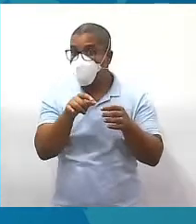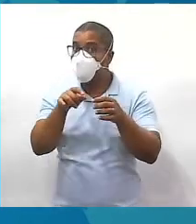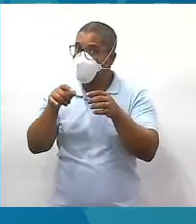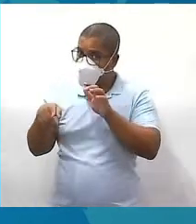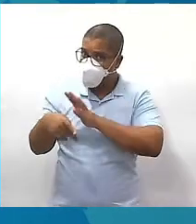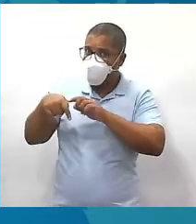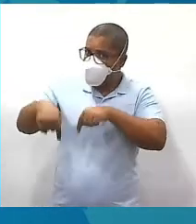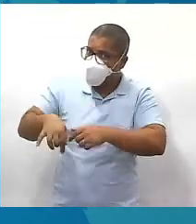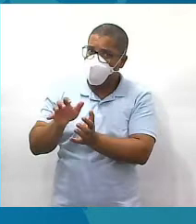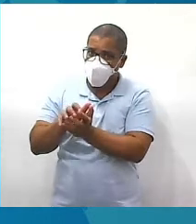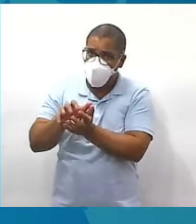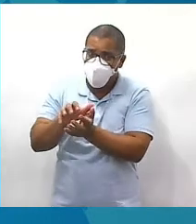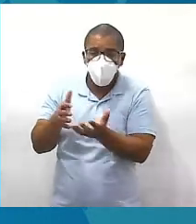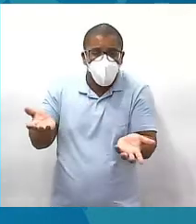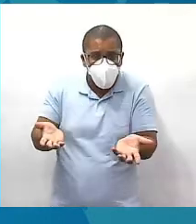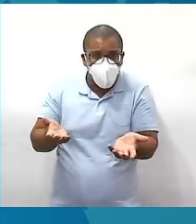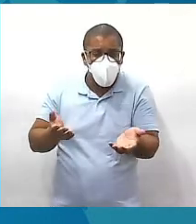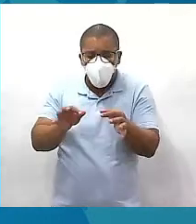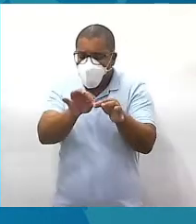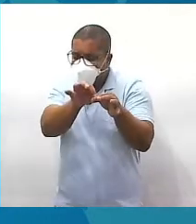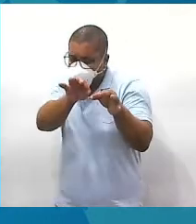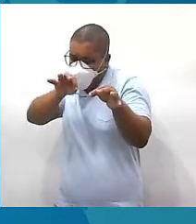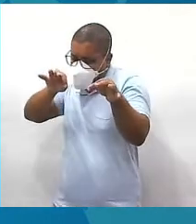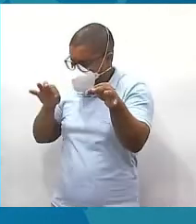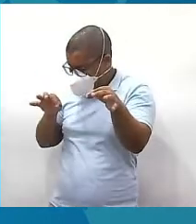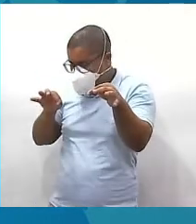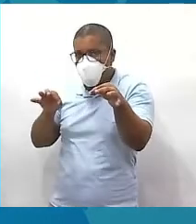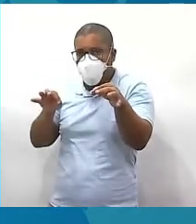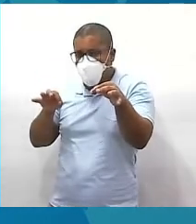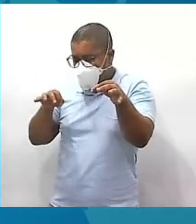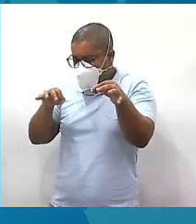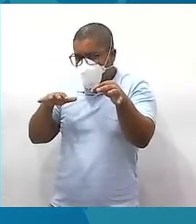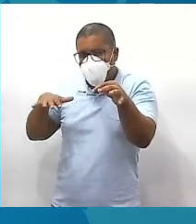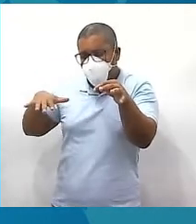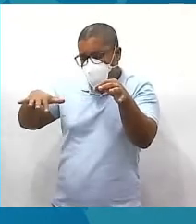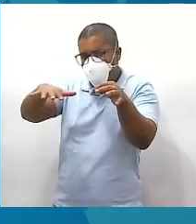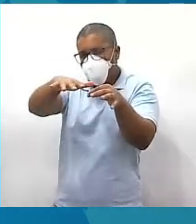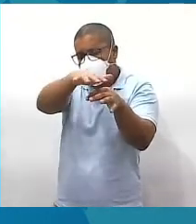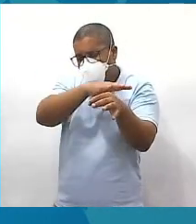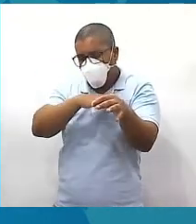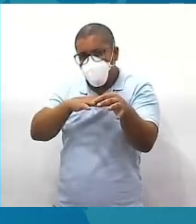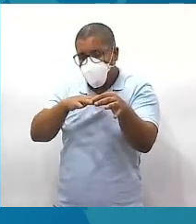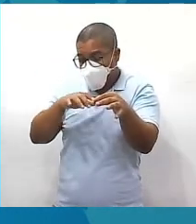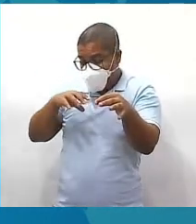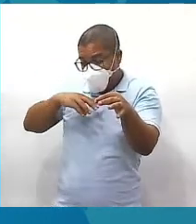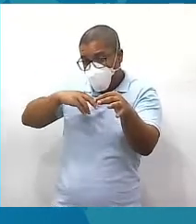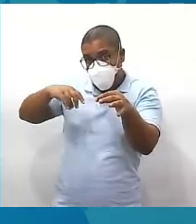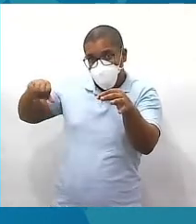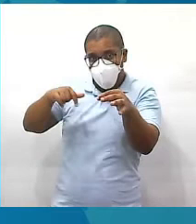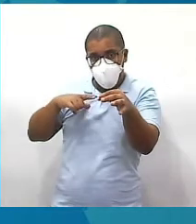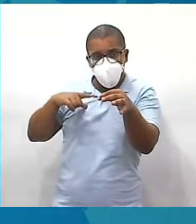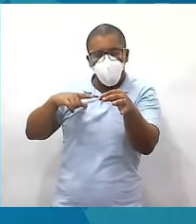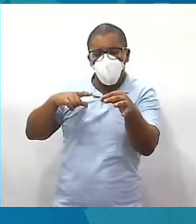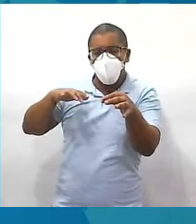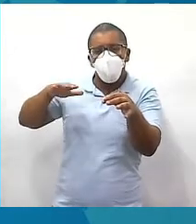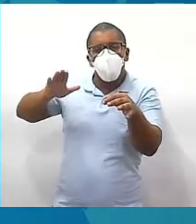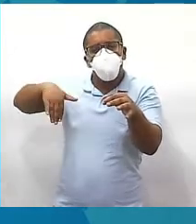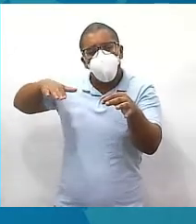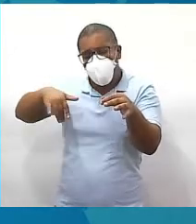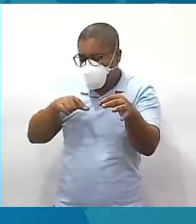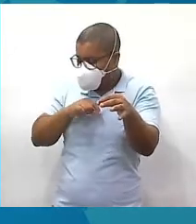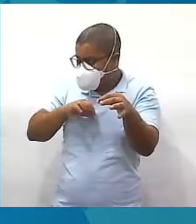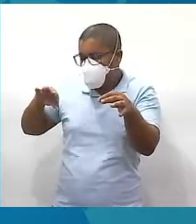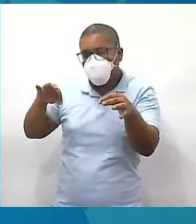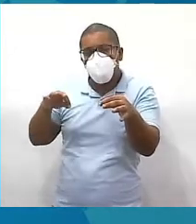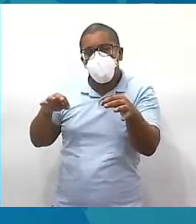Então, qual a distância da ilha de Fernando de Noronha à costa brasileira, ou seja, a primeiro ponto do Rio Grande